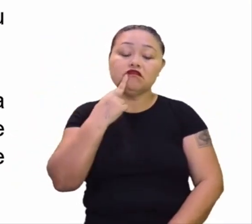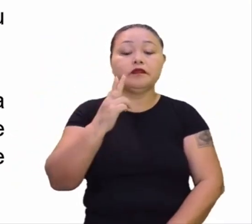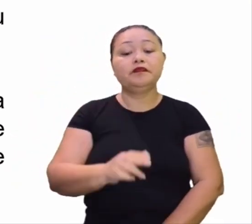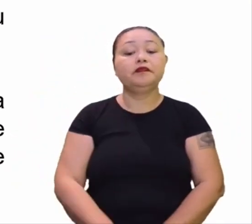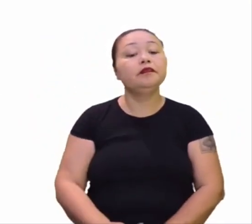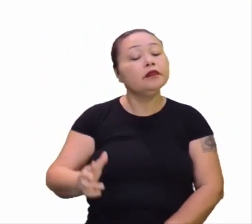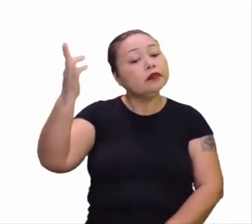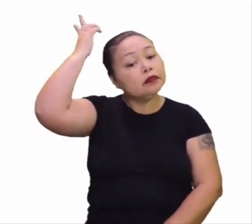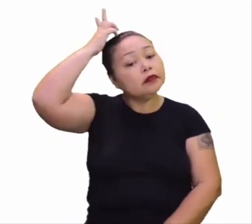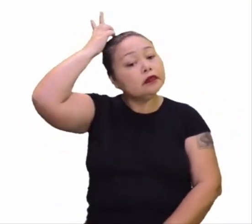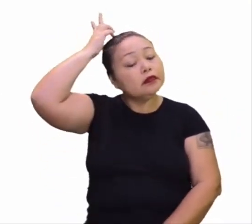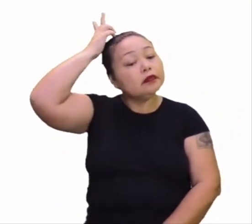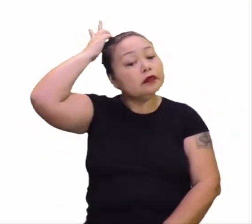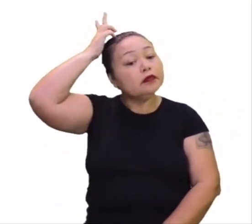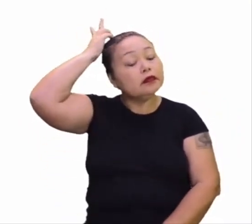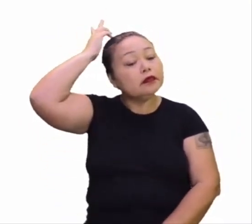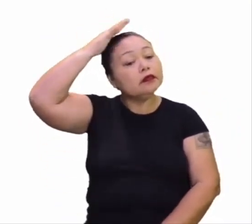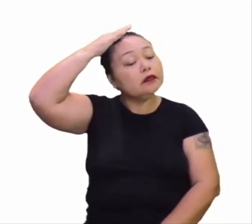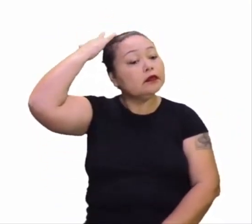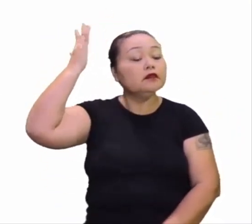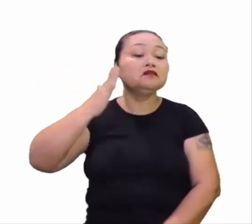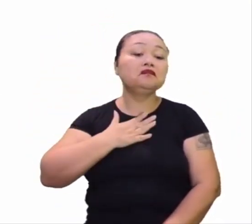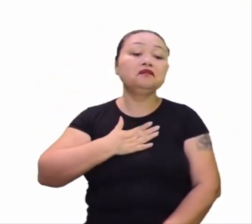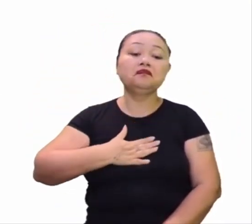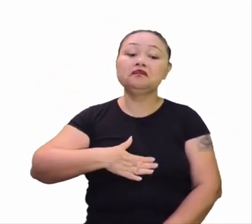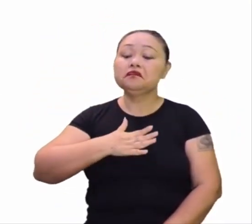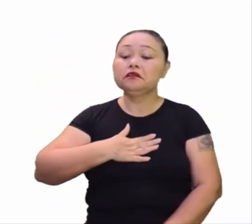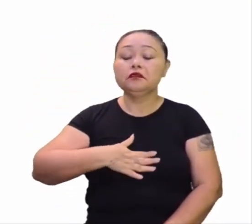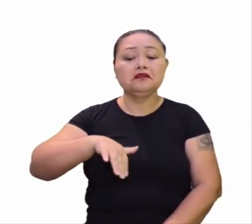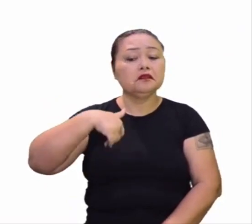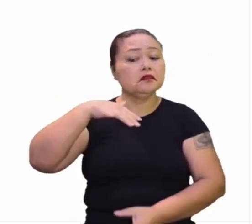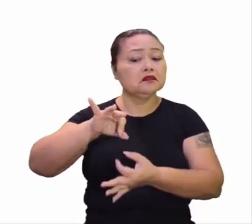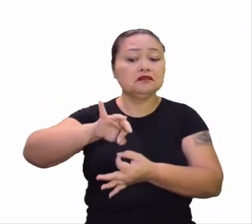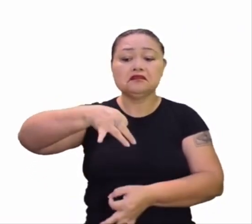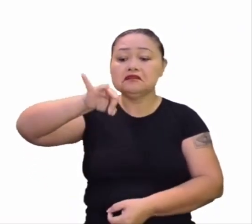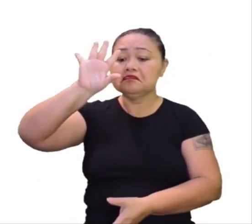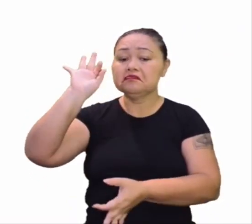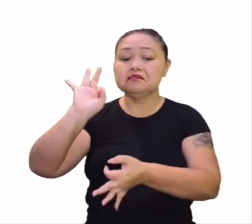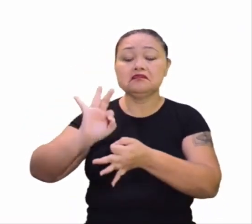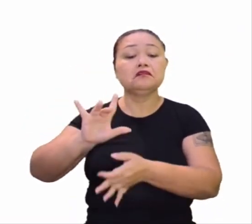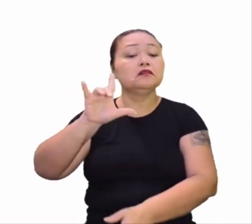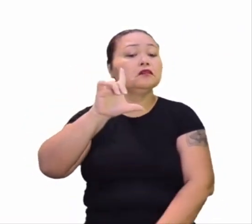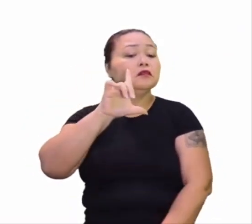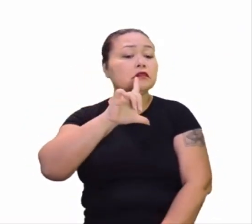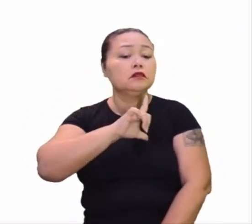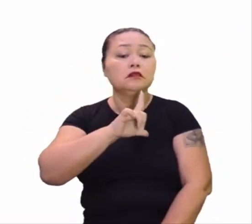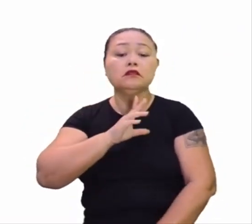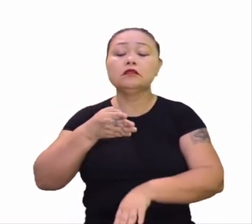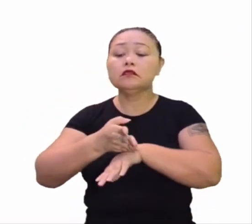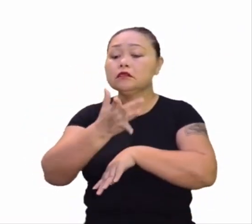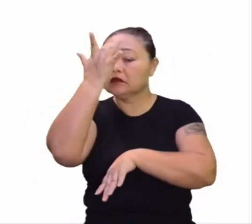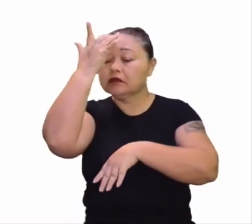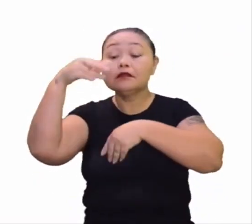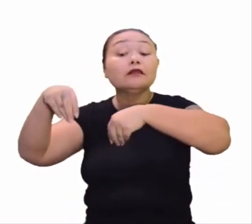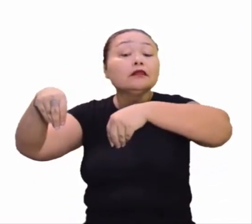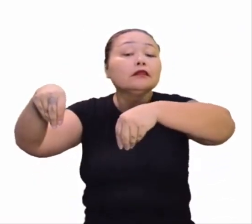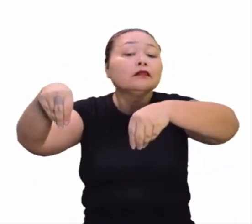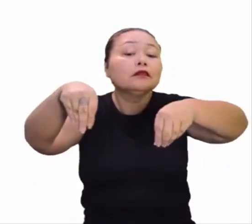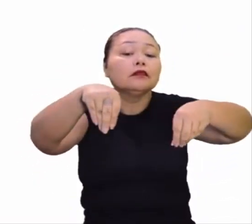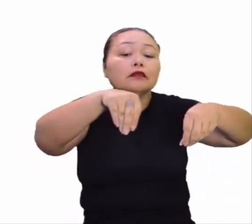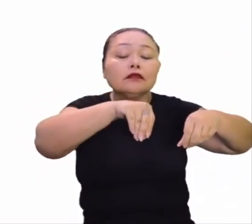Rondônia. E aí, Rogério, tá tranquilão? Tranquilo, essa. Sem mais delongas, nós tivemos acesso fácil à